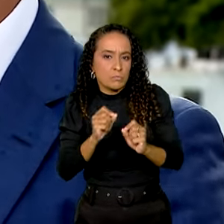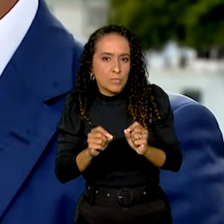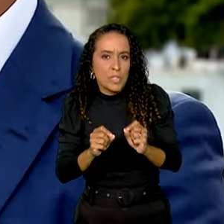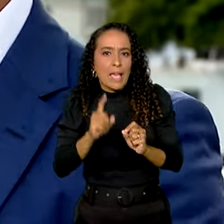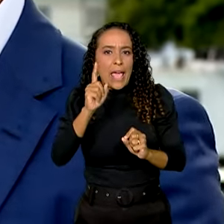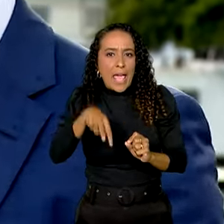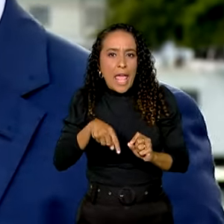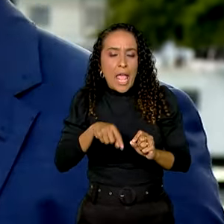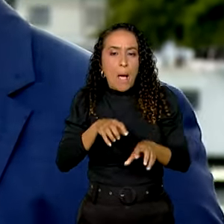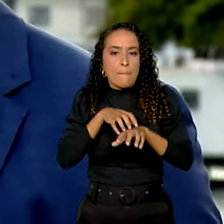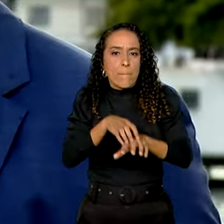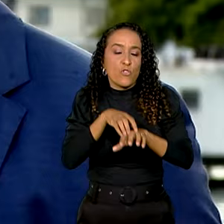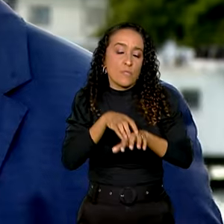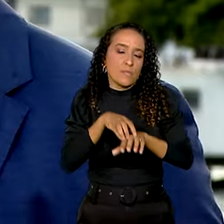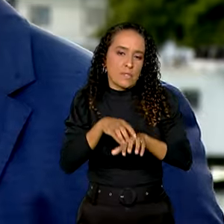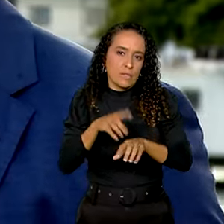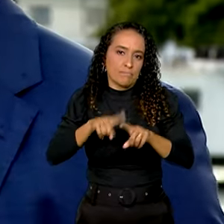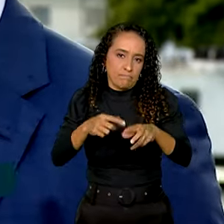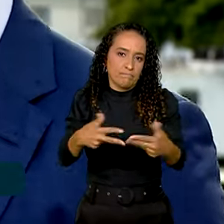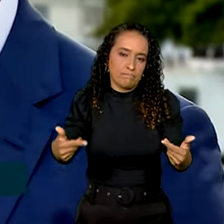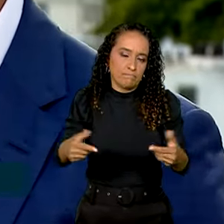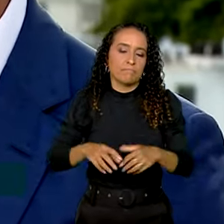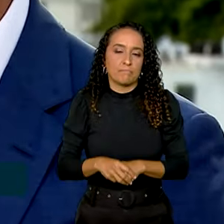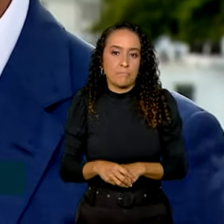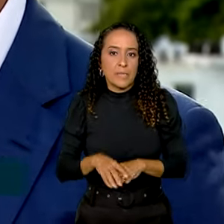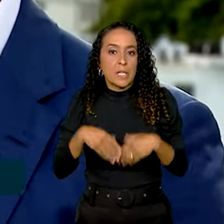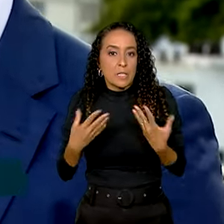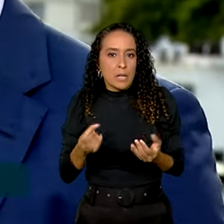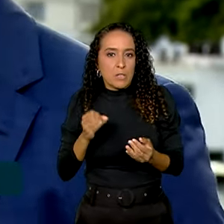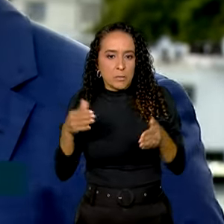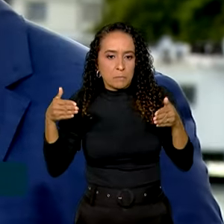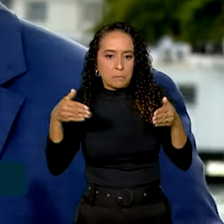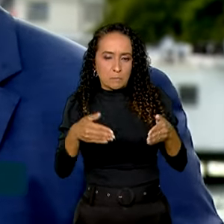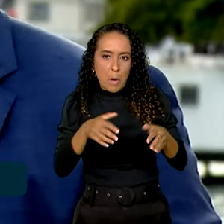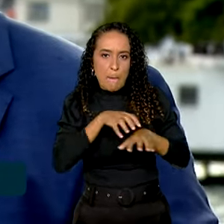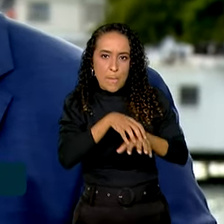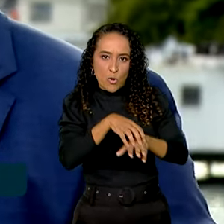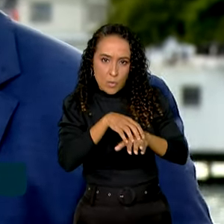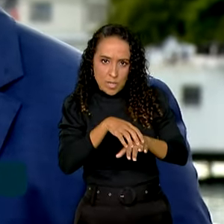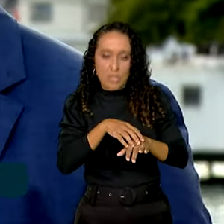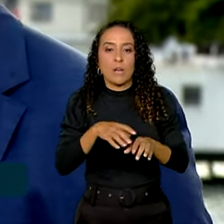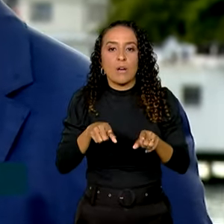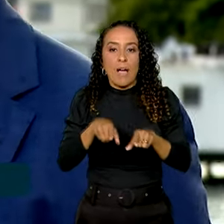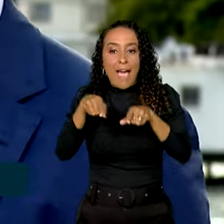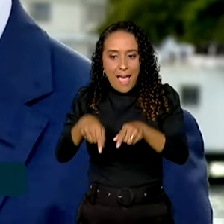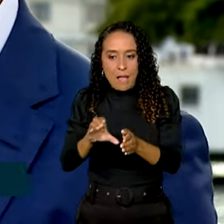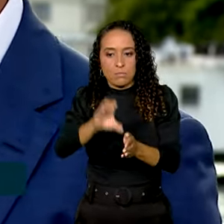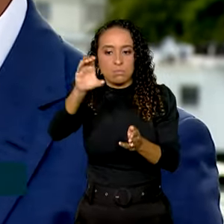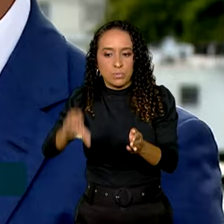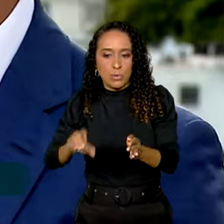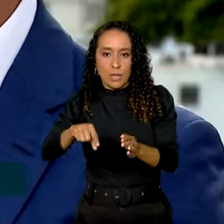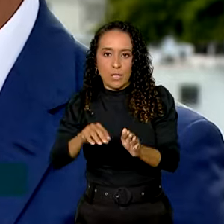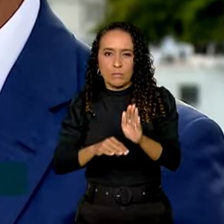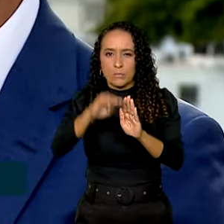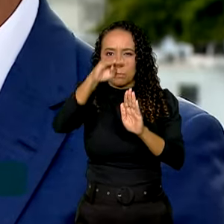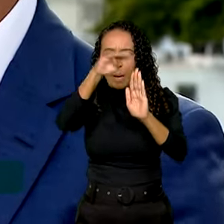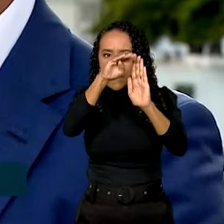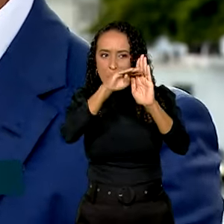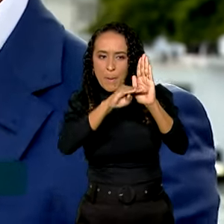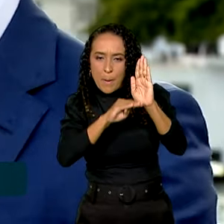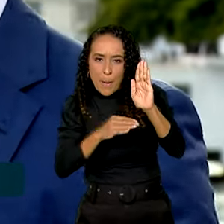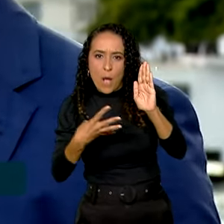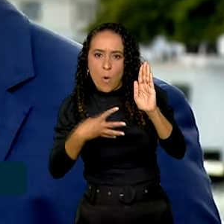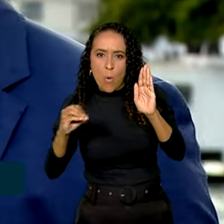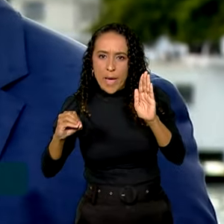a movimentação de cargas. Então, se considerarmos movimentação de cargas, o Porto de Santos estará entre os 40